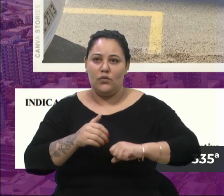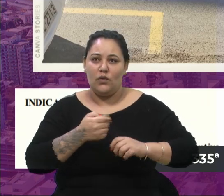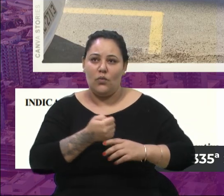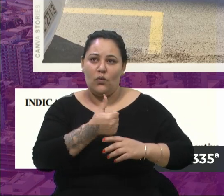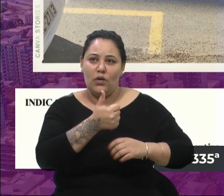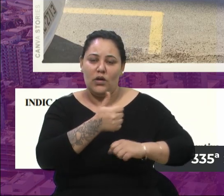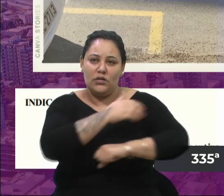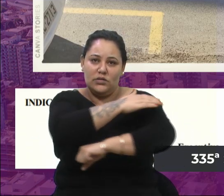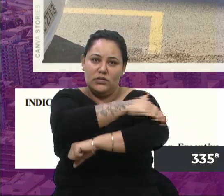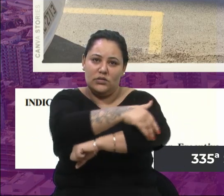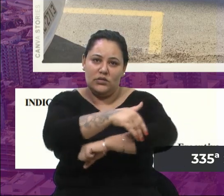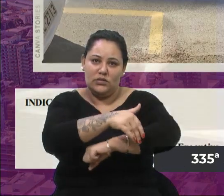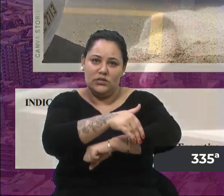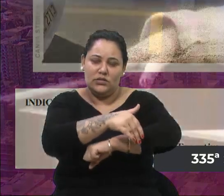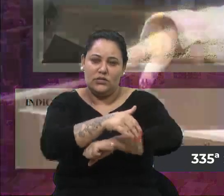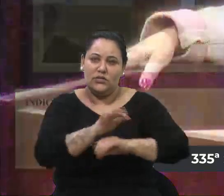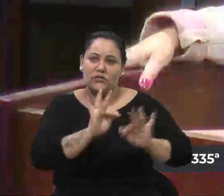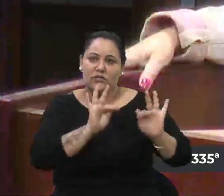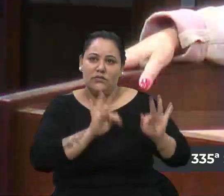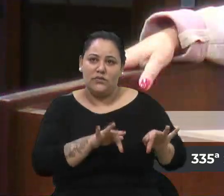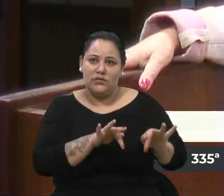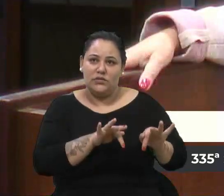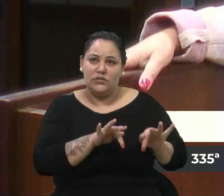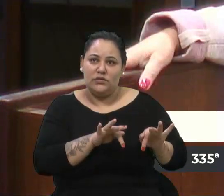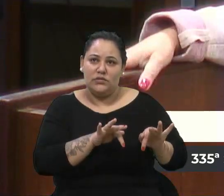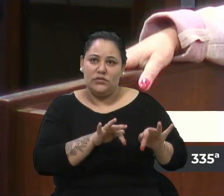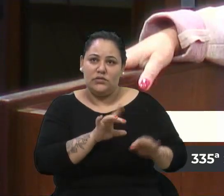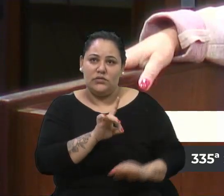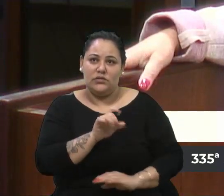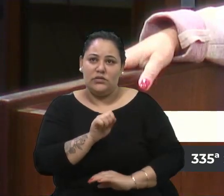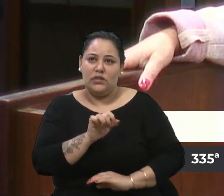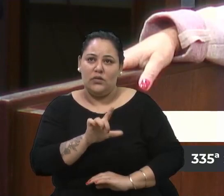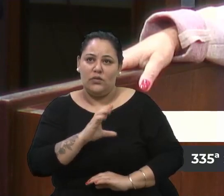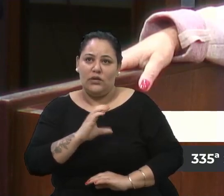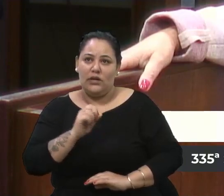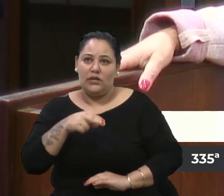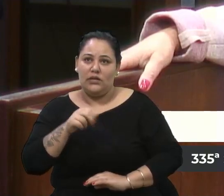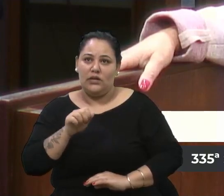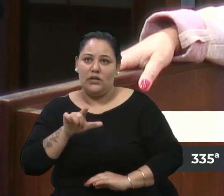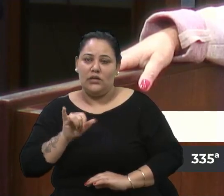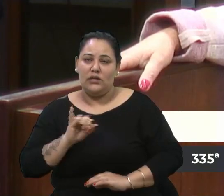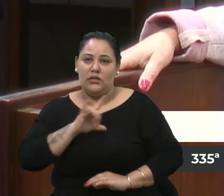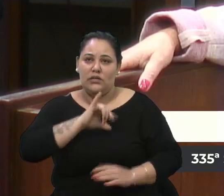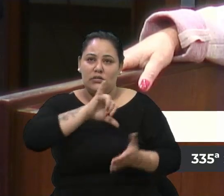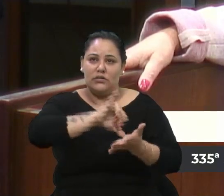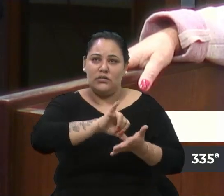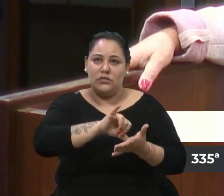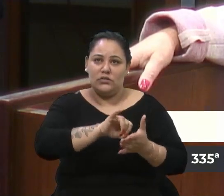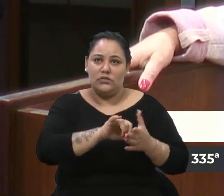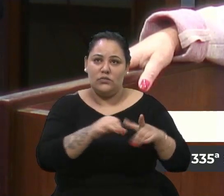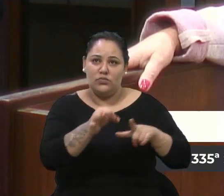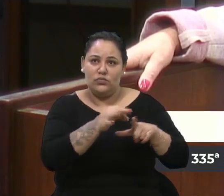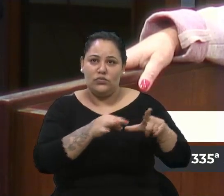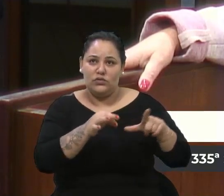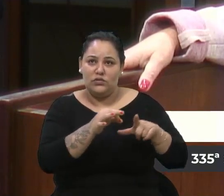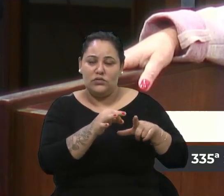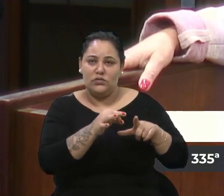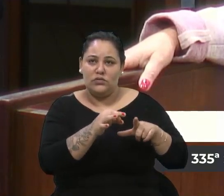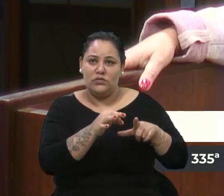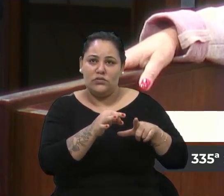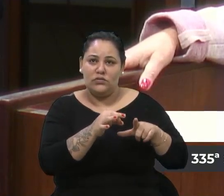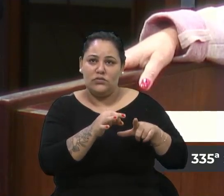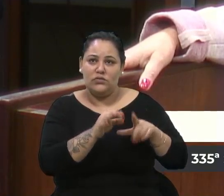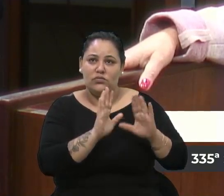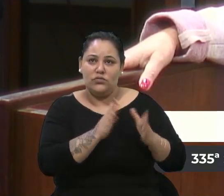onde termina a Dalcanale, onde tem ali o Centro Comercial Alvorada. Já foi pedido há muito